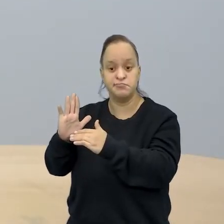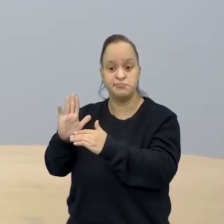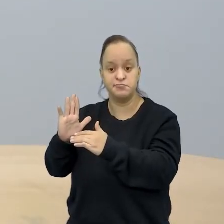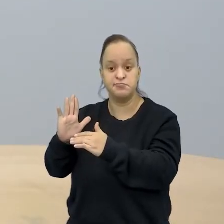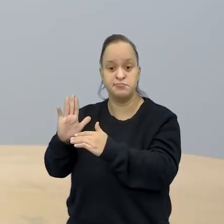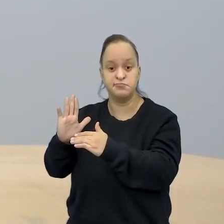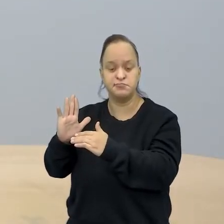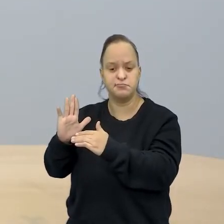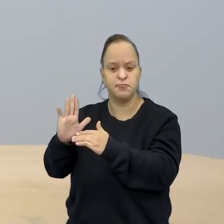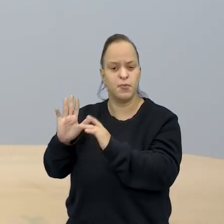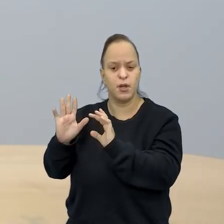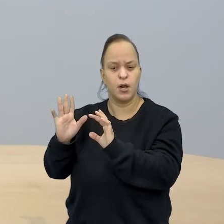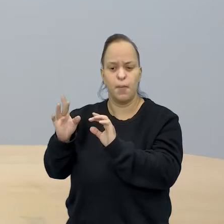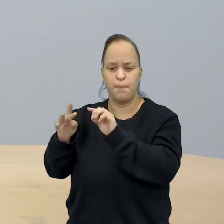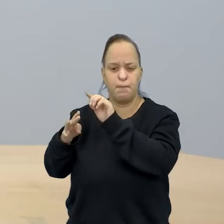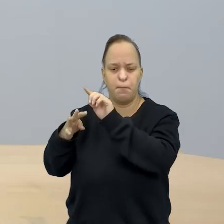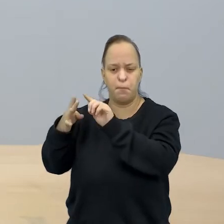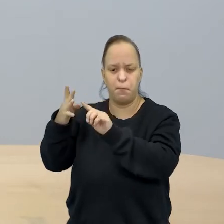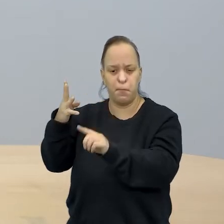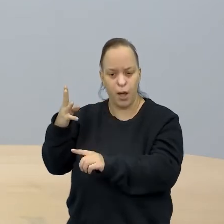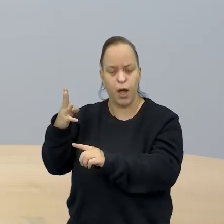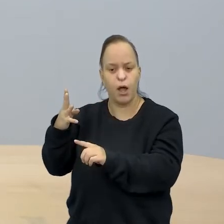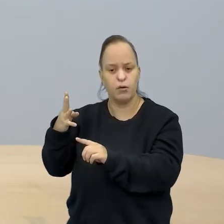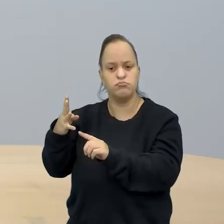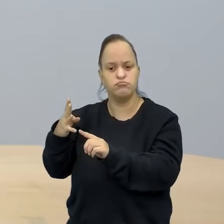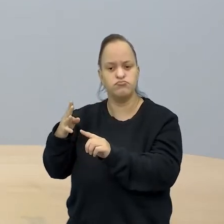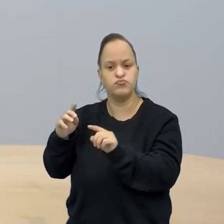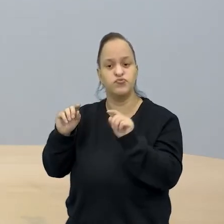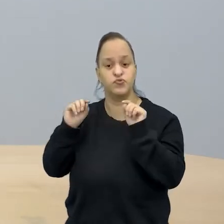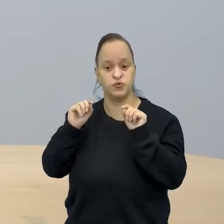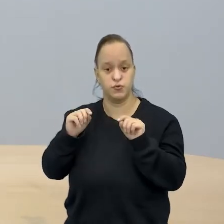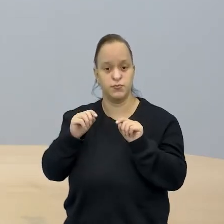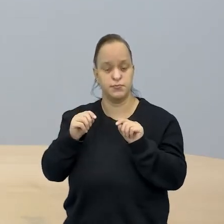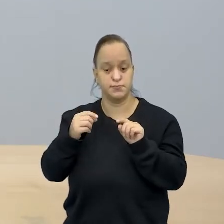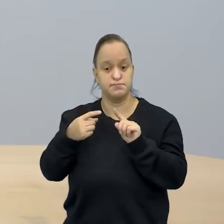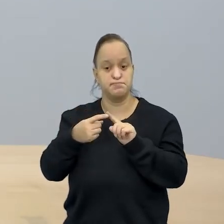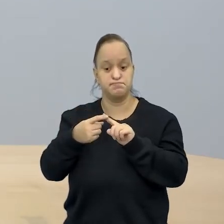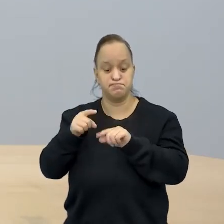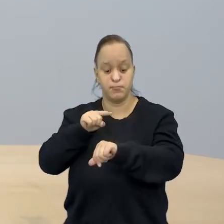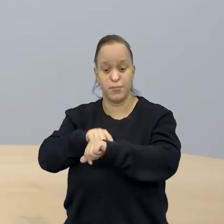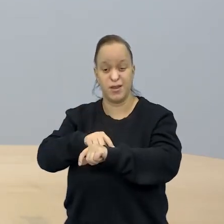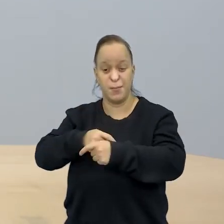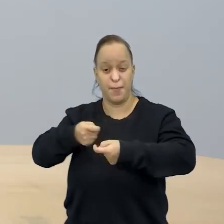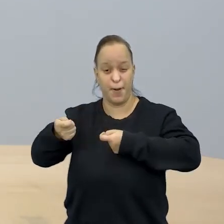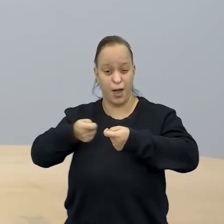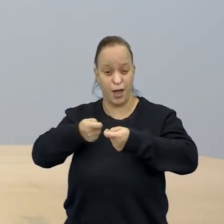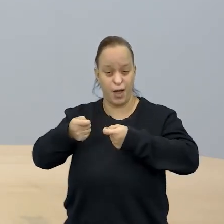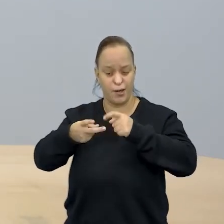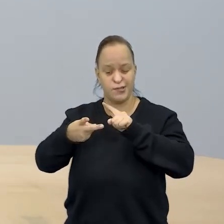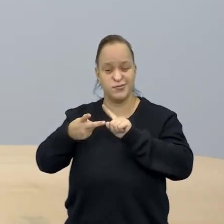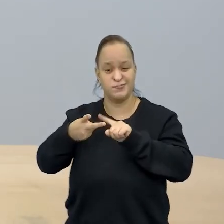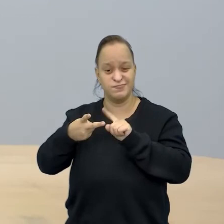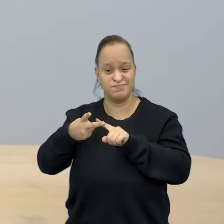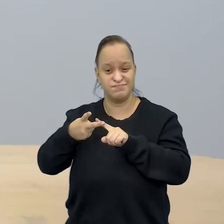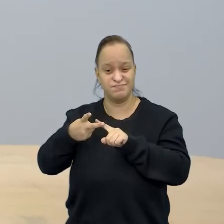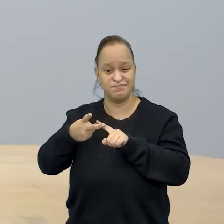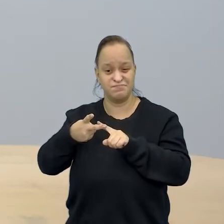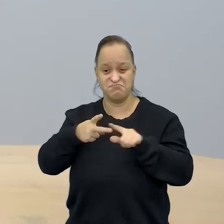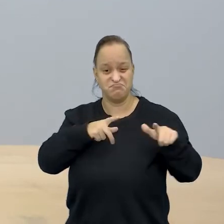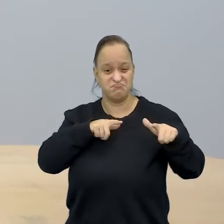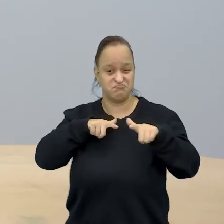pessoal, dessas características que fundamentam as prisões, que são controle do tempo, eliminação do